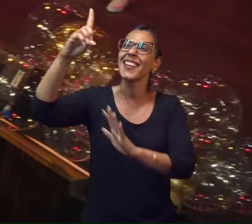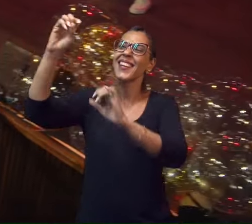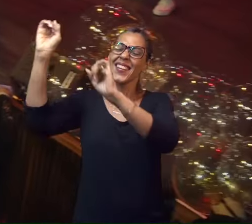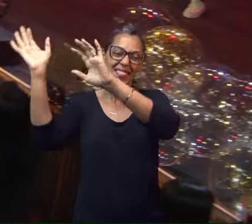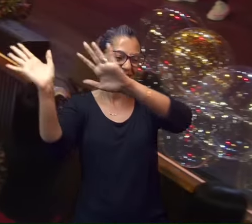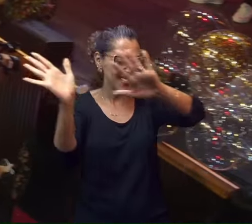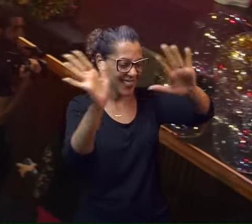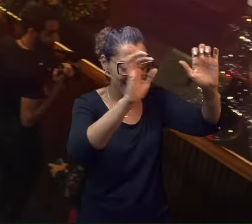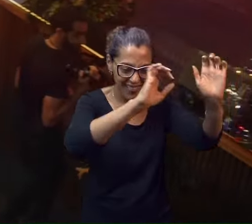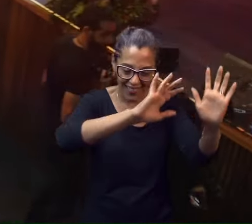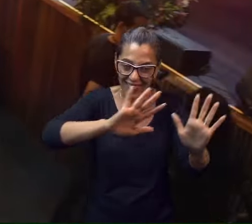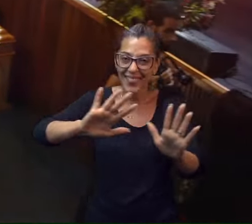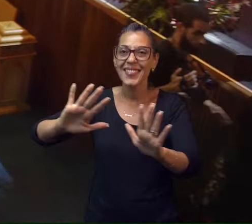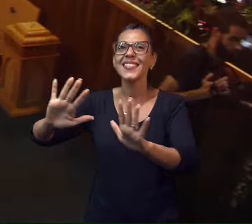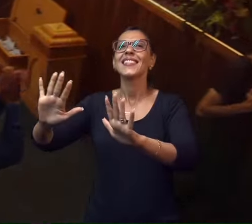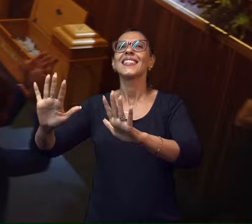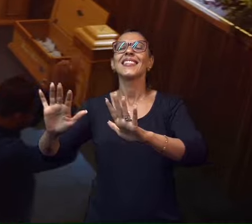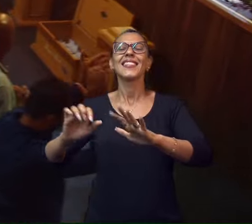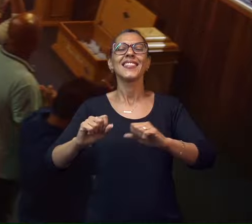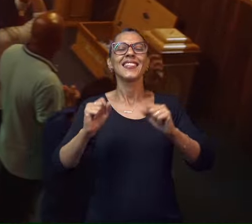te louvamos senhor